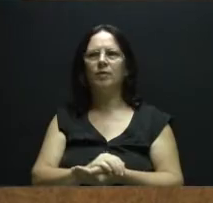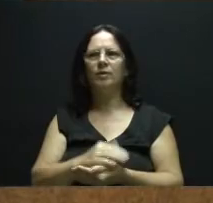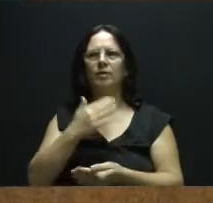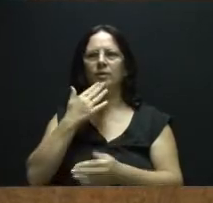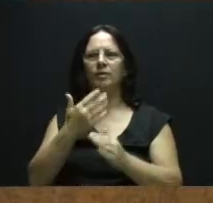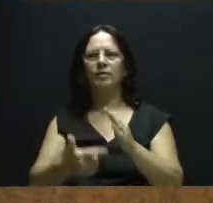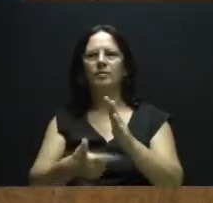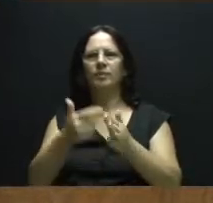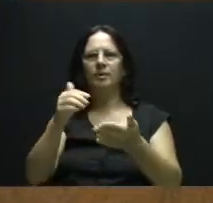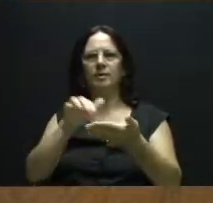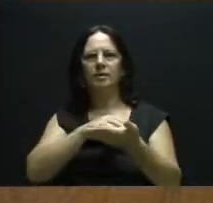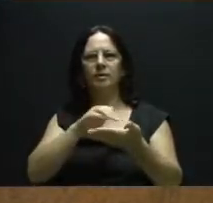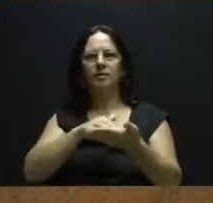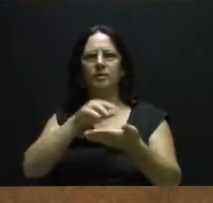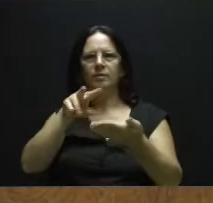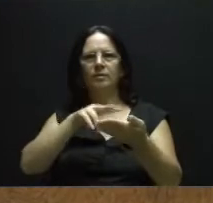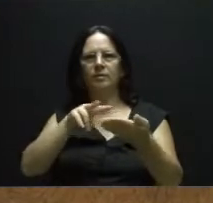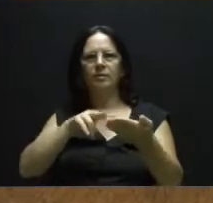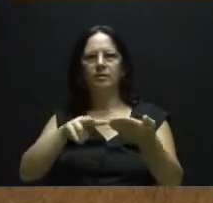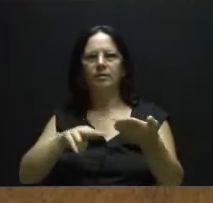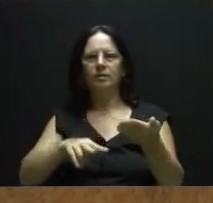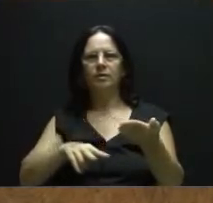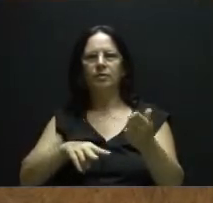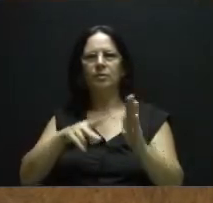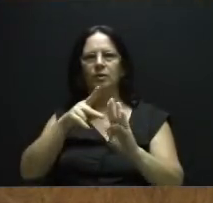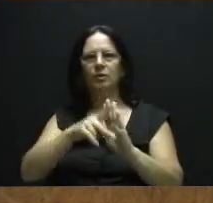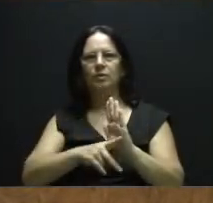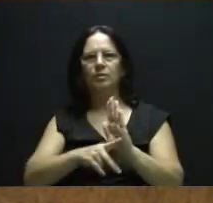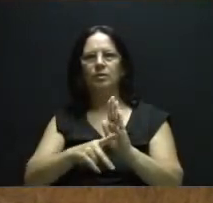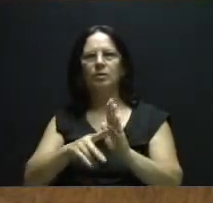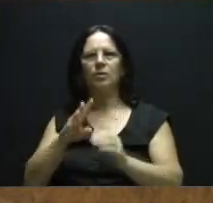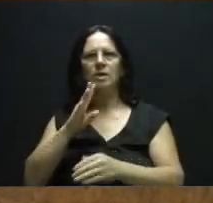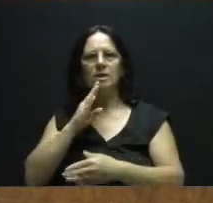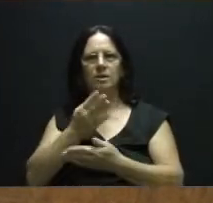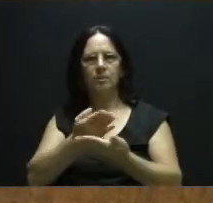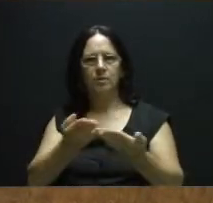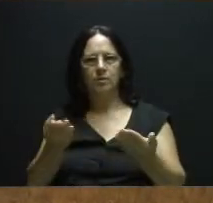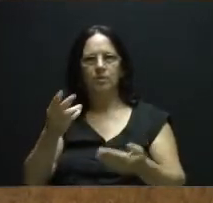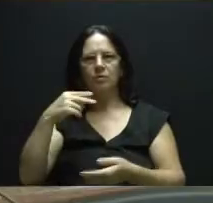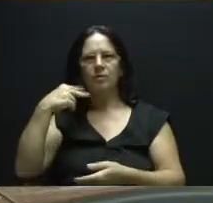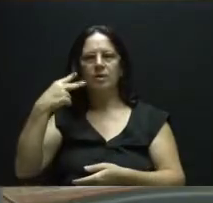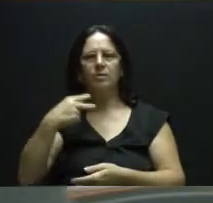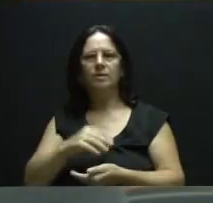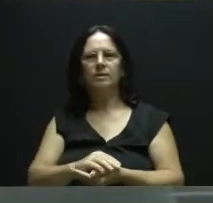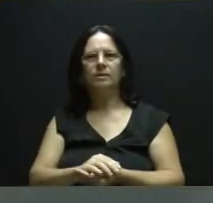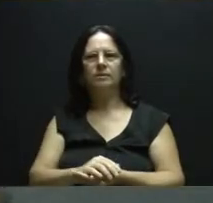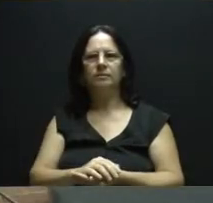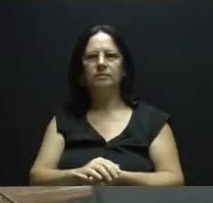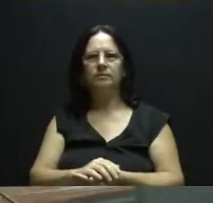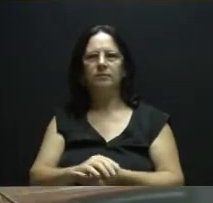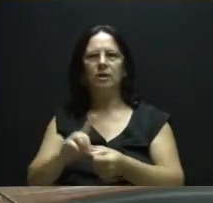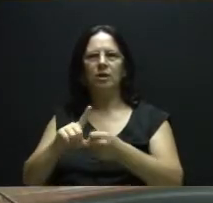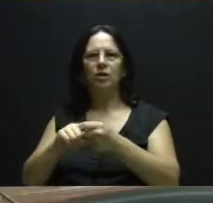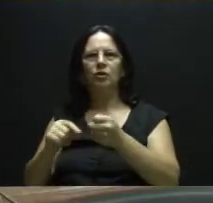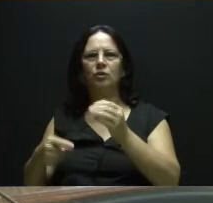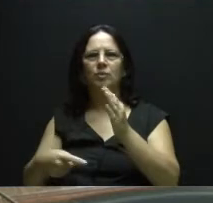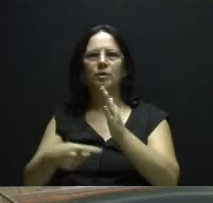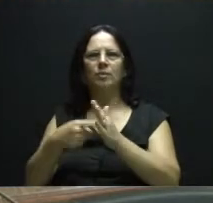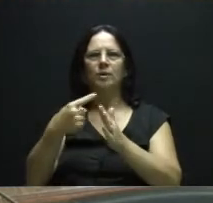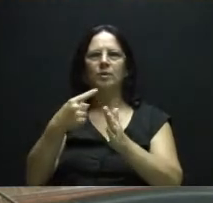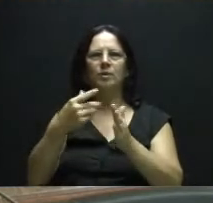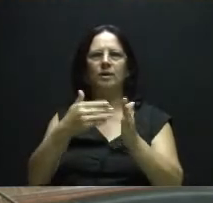ao senhor primeiro secretário que proceda à leitura do projeto conforme deliberação do plenário artigo 1º